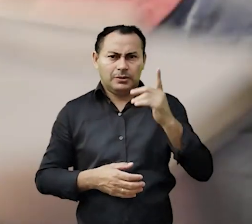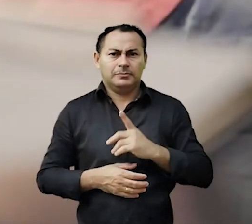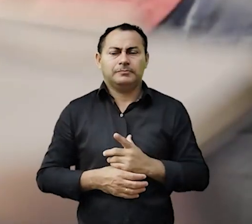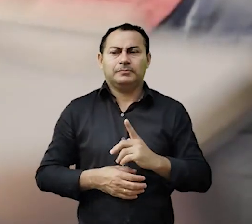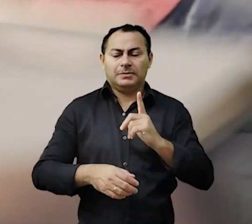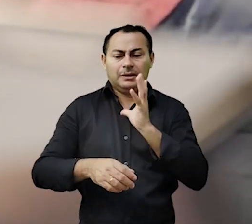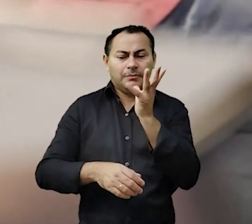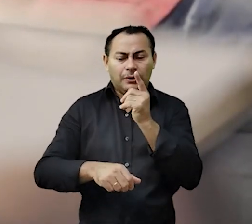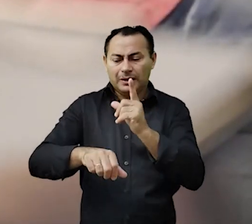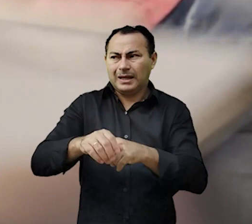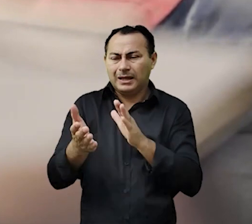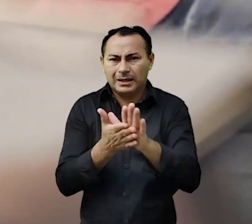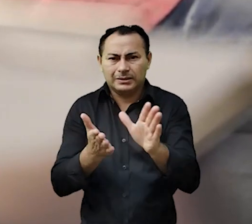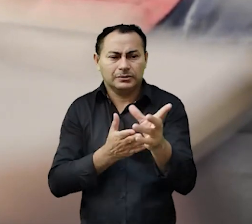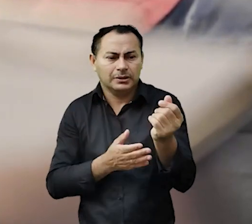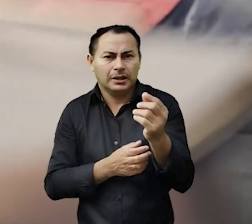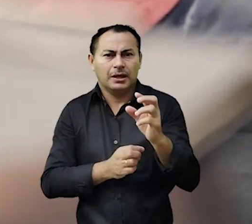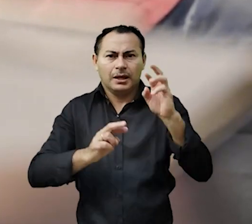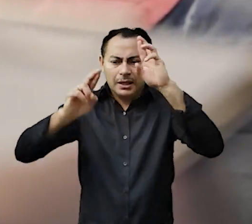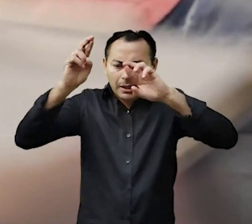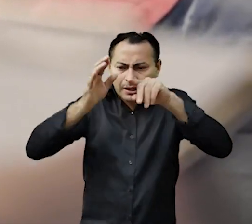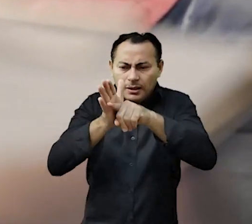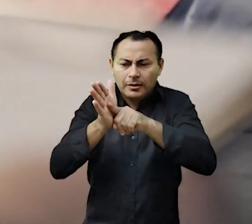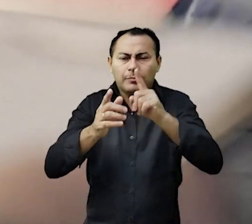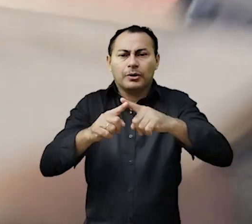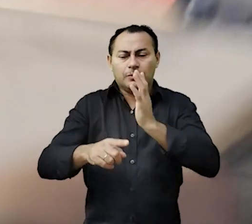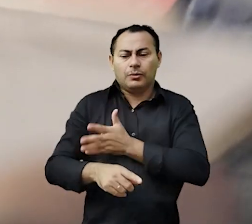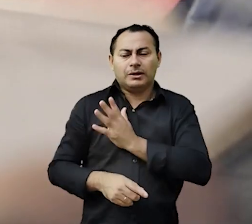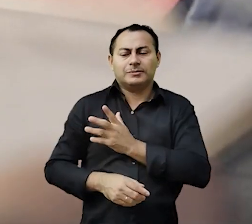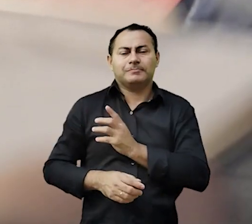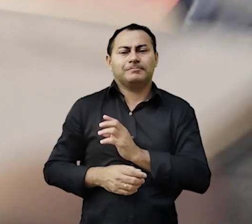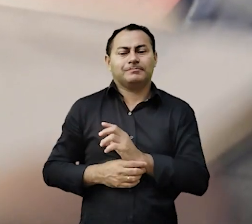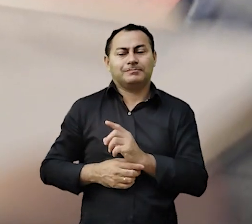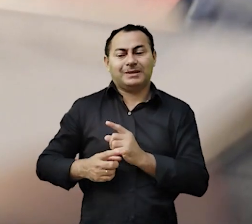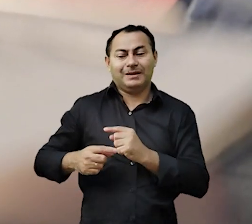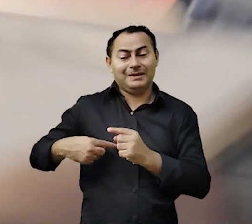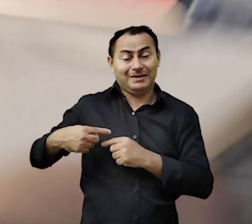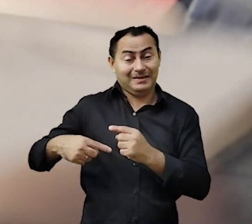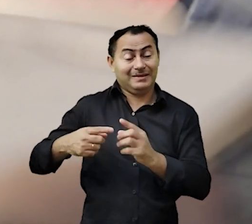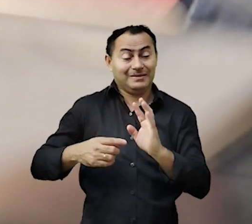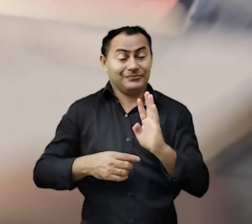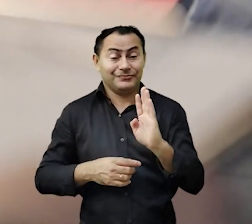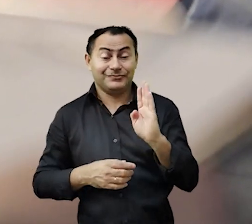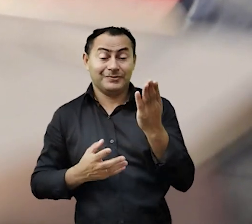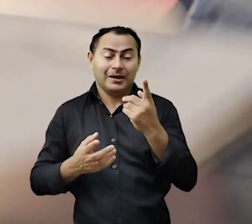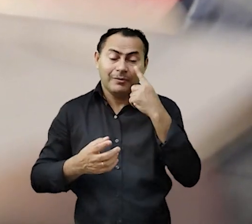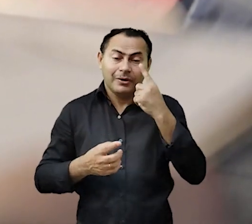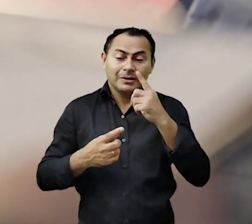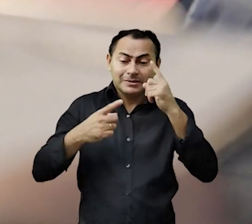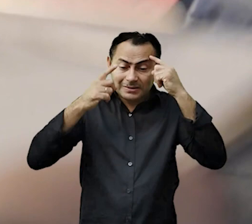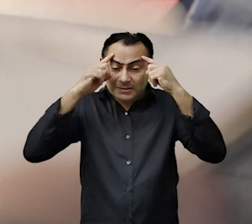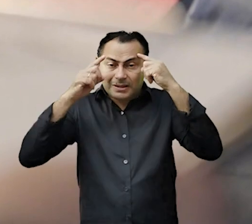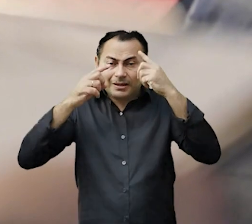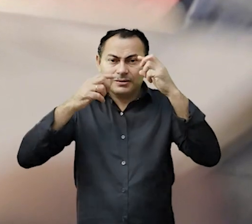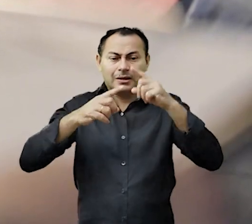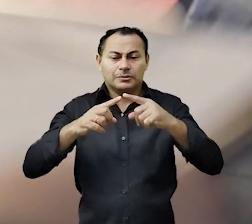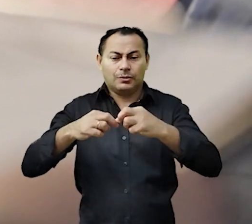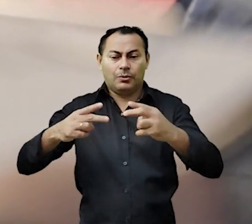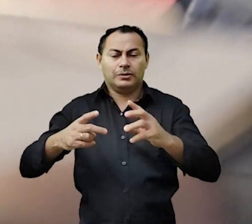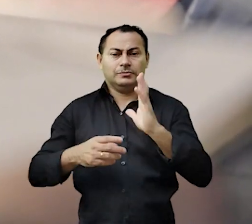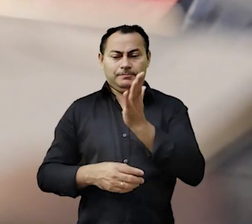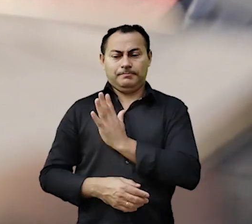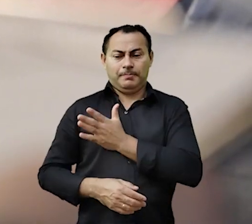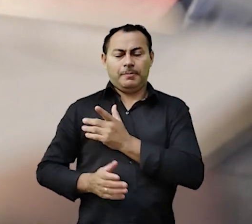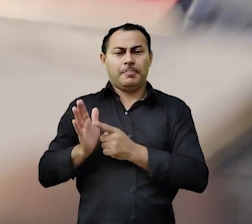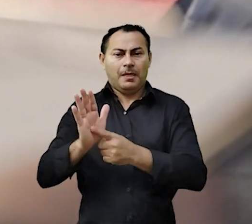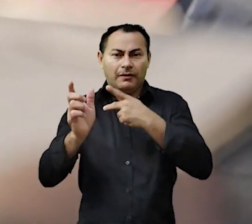pessoas gastam muito dinheiro com analistas porque seus corações são enganosos. Porque elas se enganam com as coisas enganosas